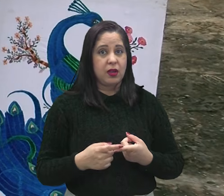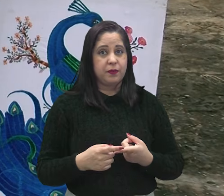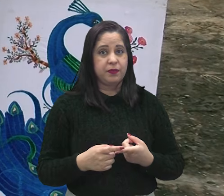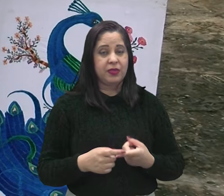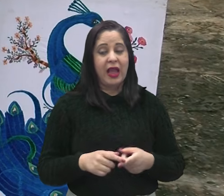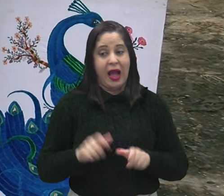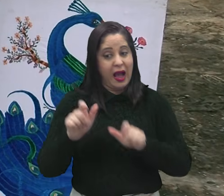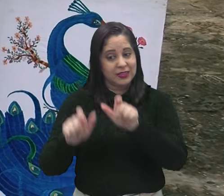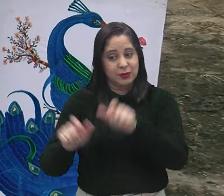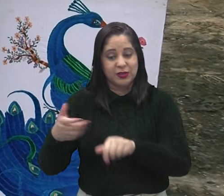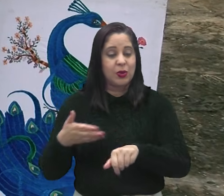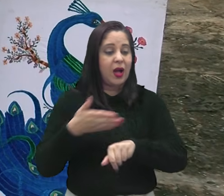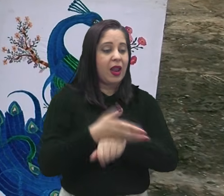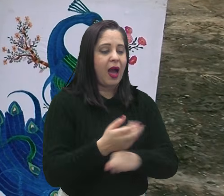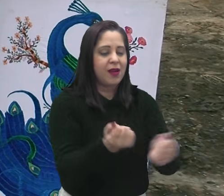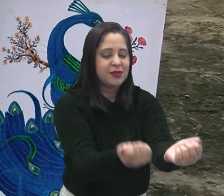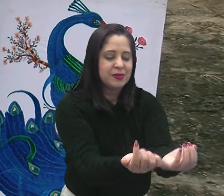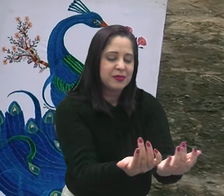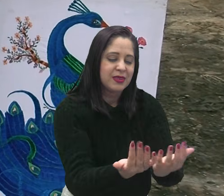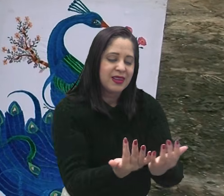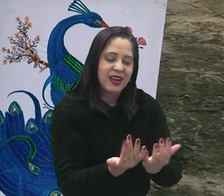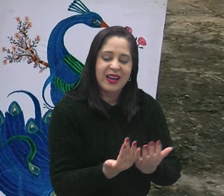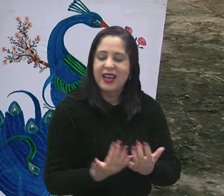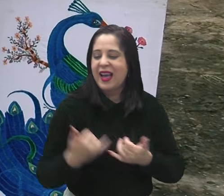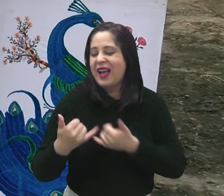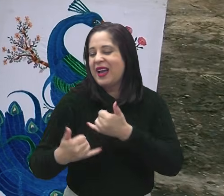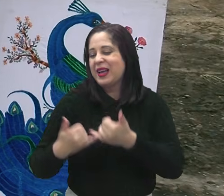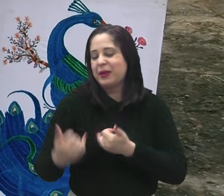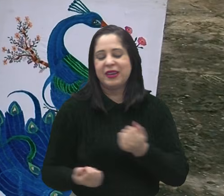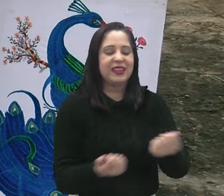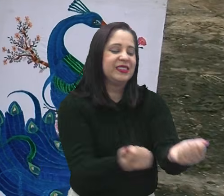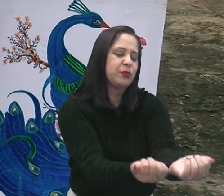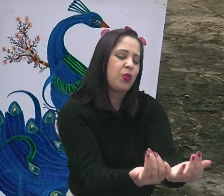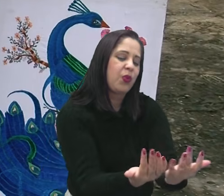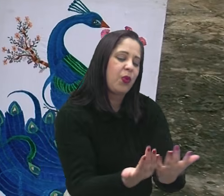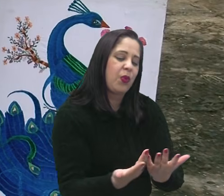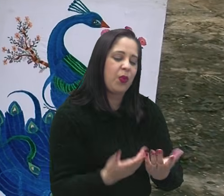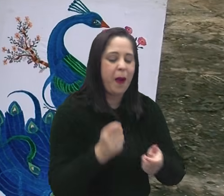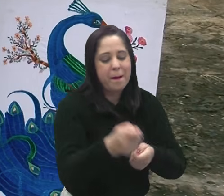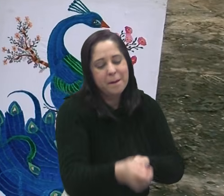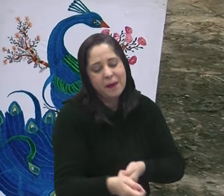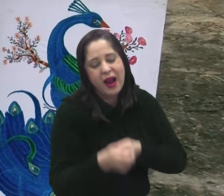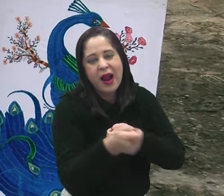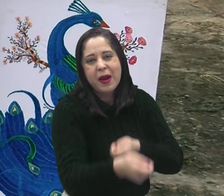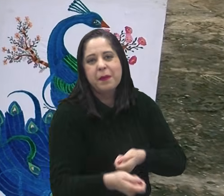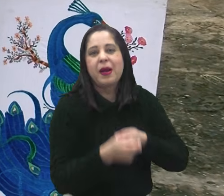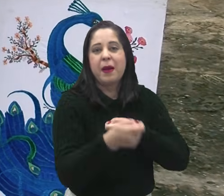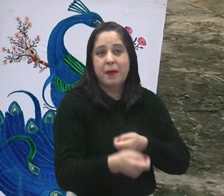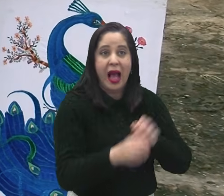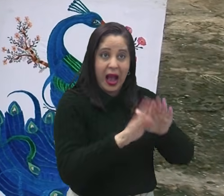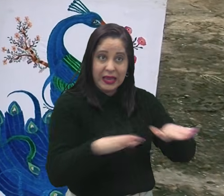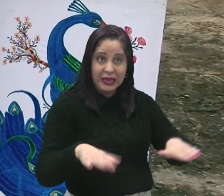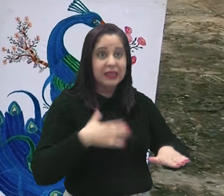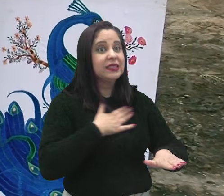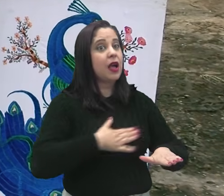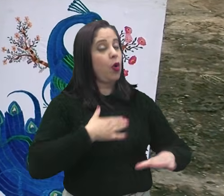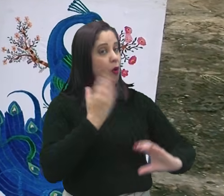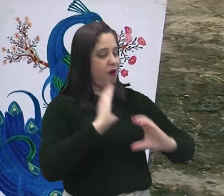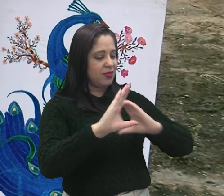plantando, conversando, brincando, ouvindo música, eles gostam muito de cantar, de tocar